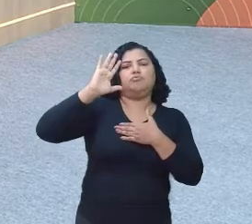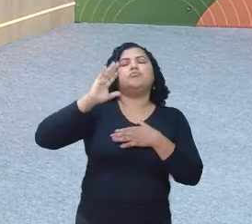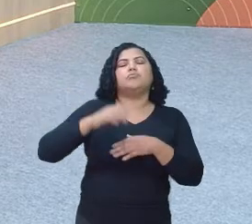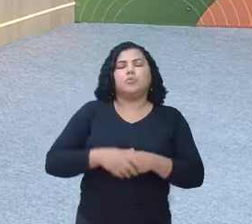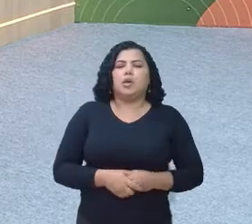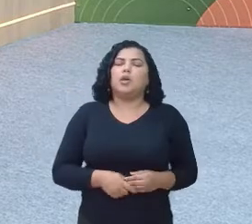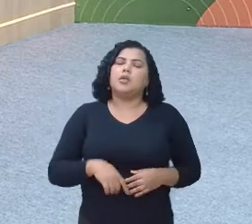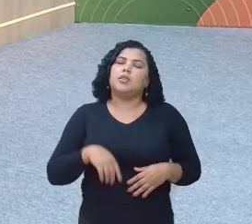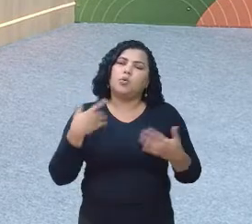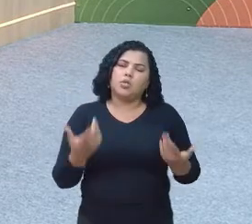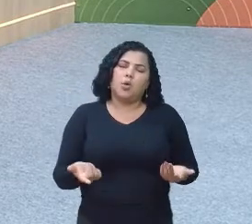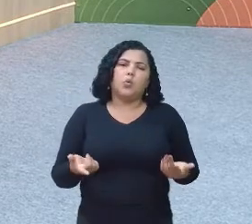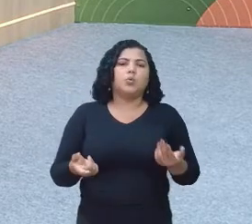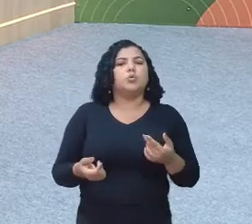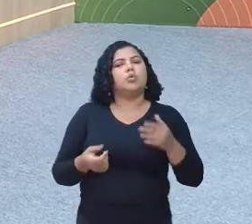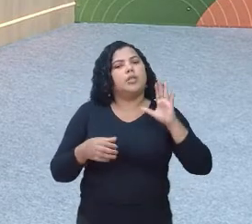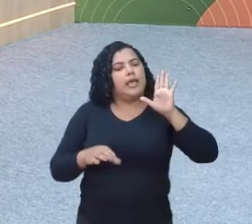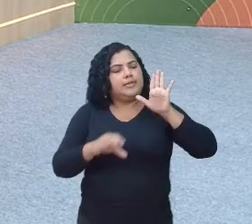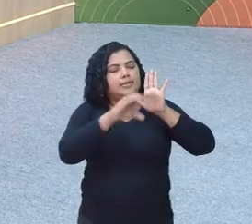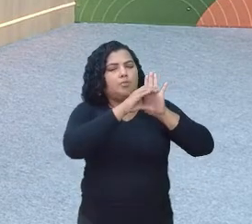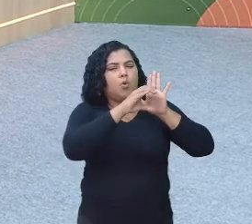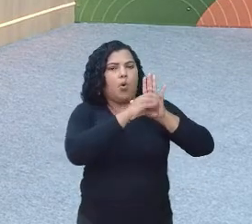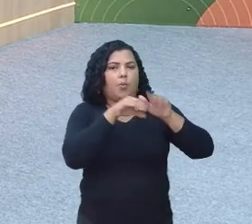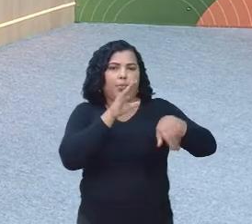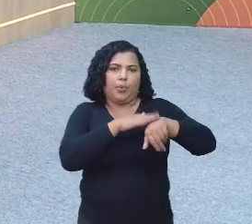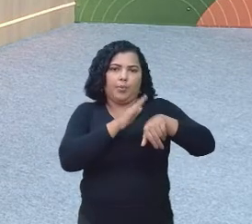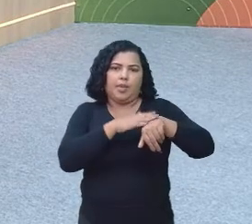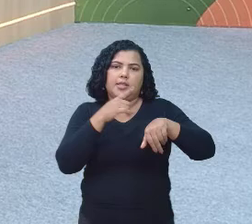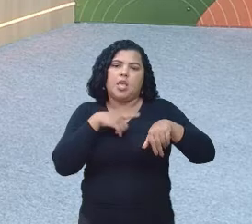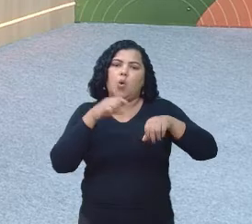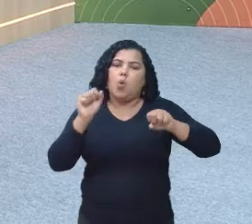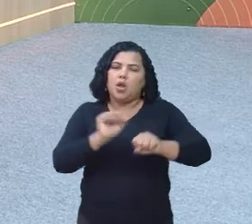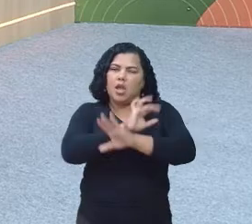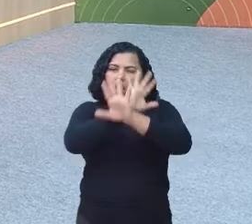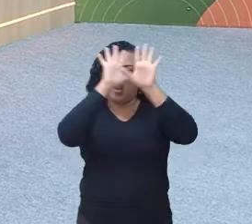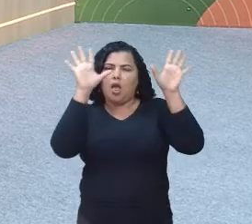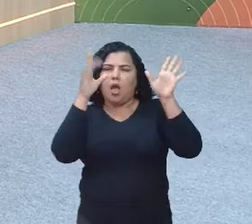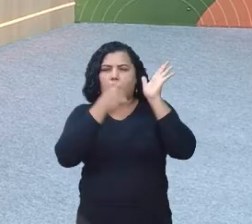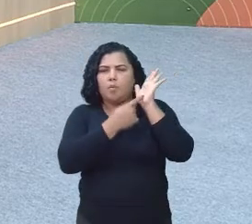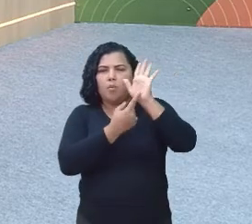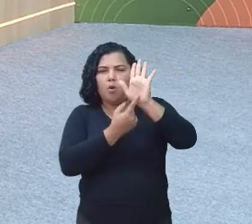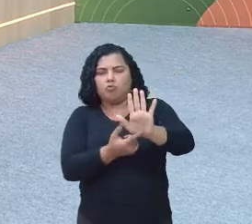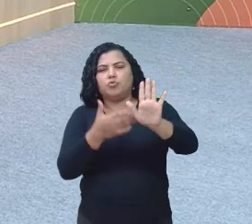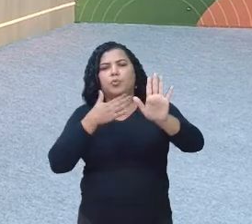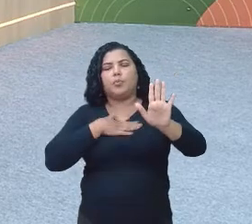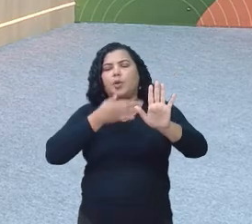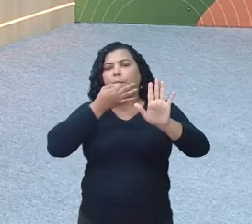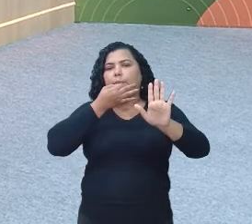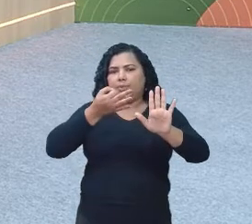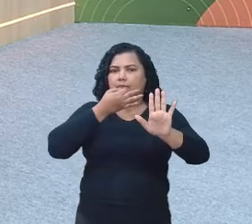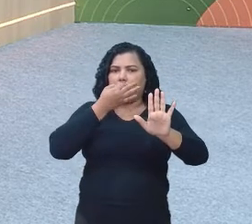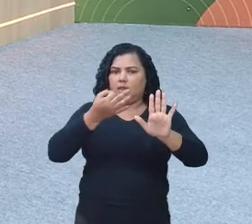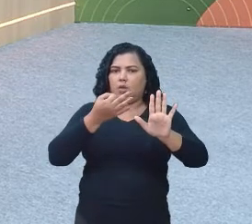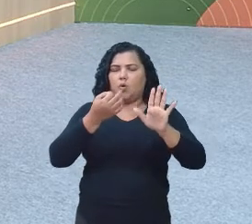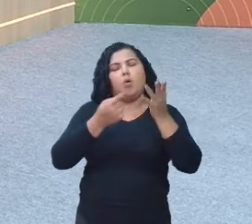nesse ponto, na argumentação, em que eu vou deixar claro o meu ponto de vista, trazendo também repertórios outros, falas